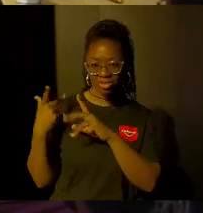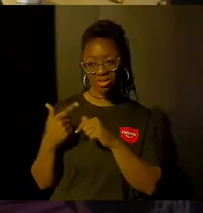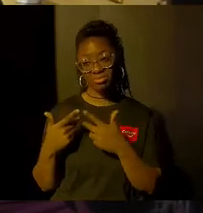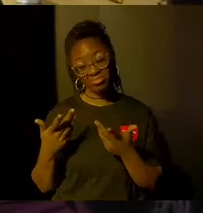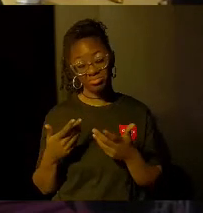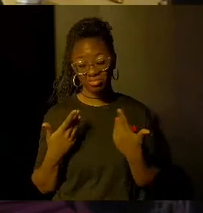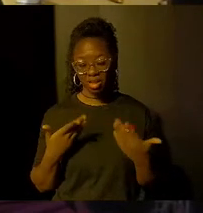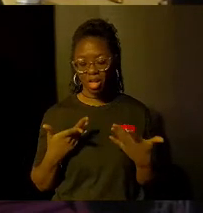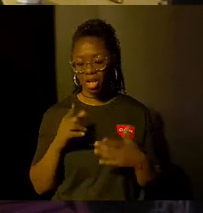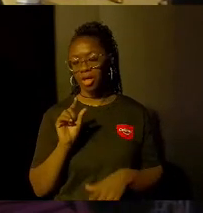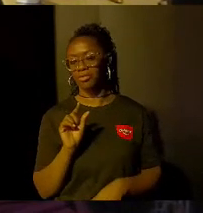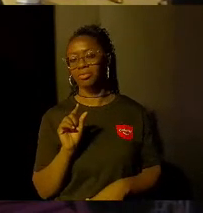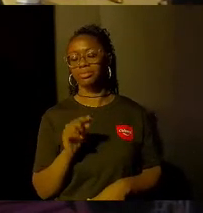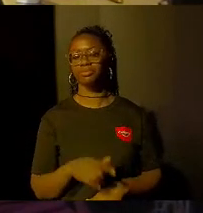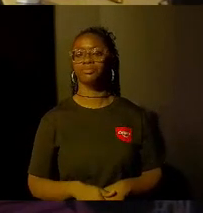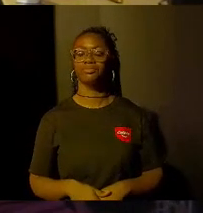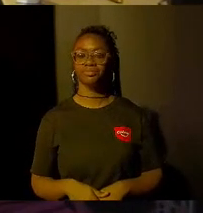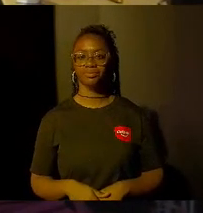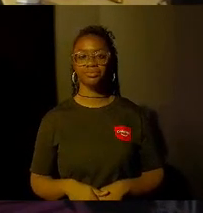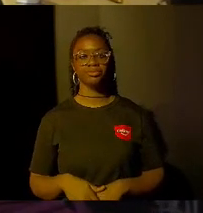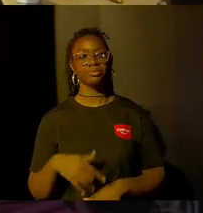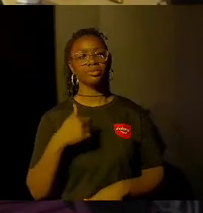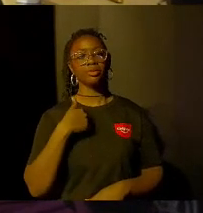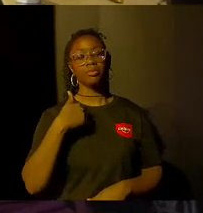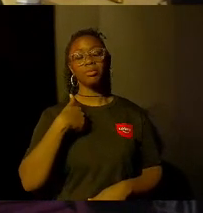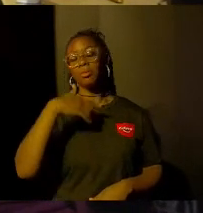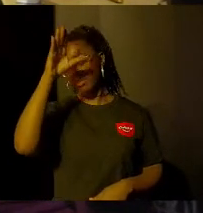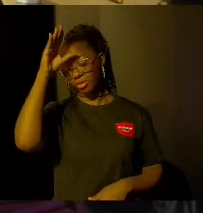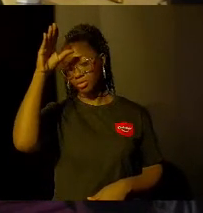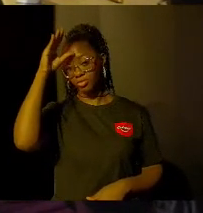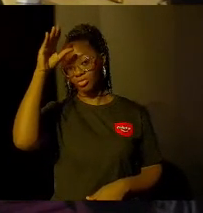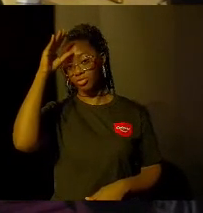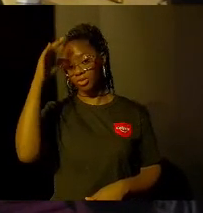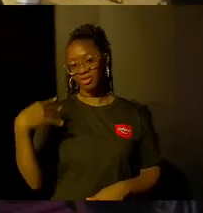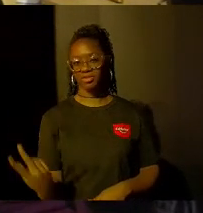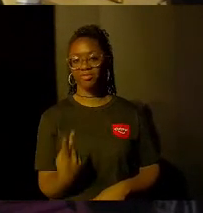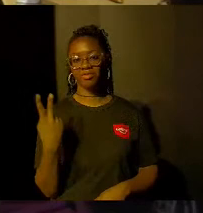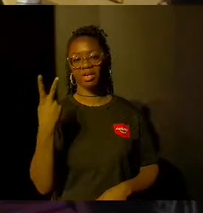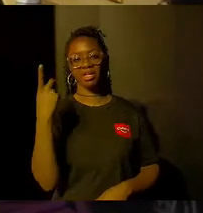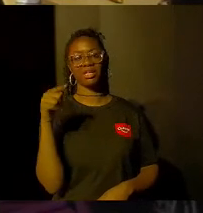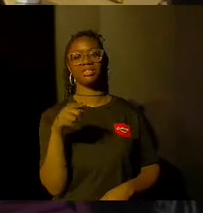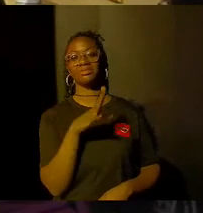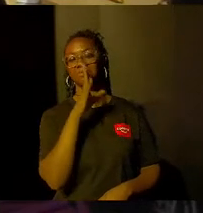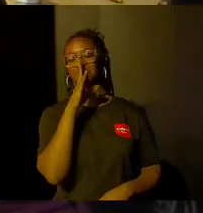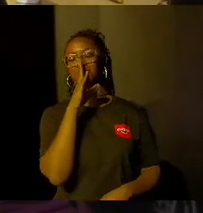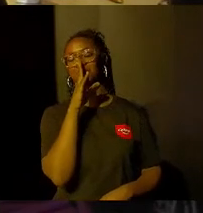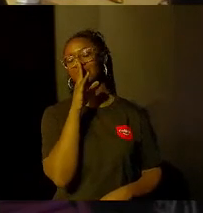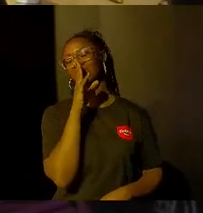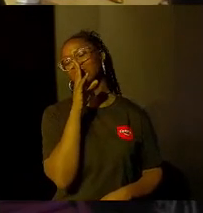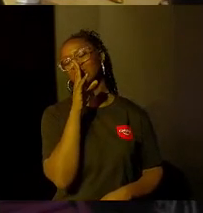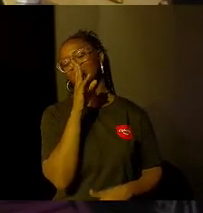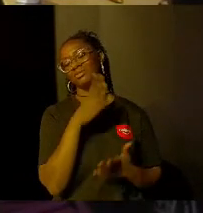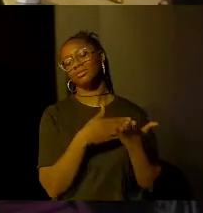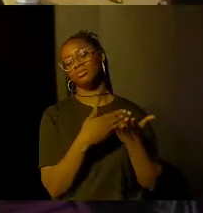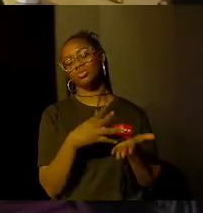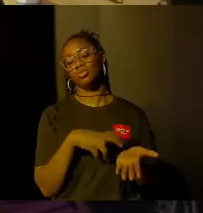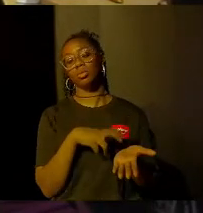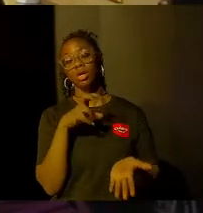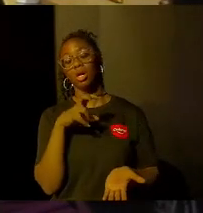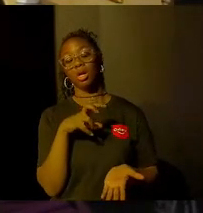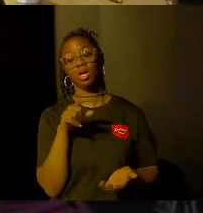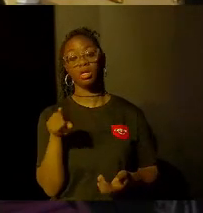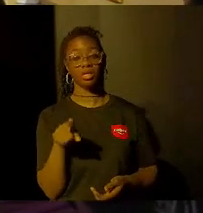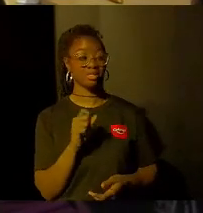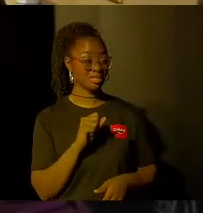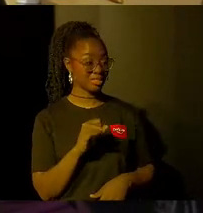tolerável acho que meu tio dava tanto valor a essa hora de silêncio no comecinho do dia que se alguém parasse na sua frente